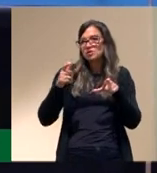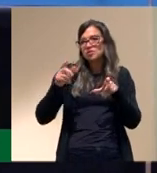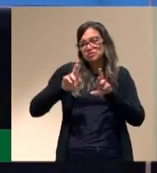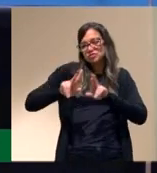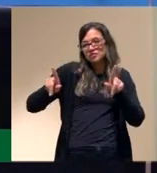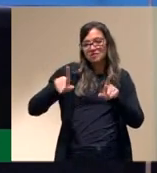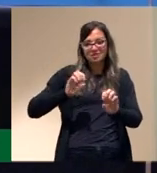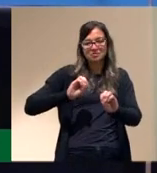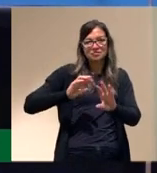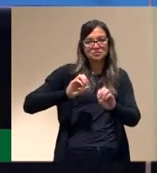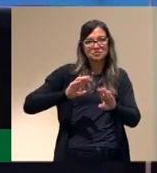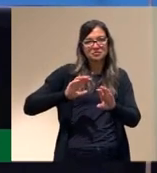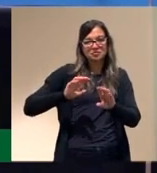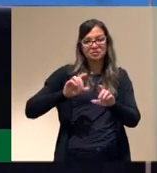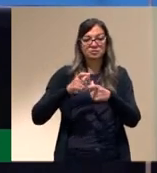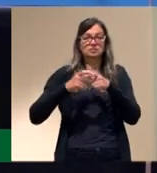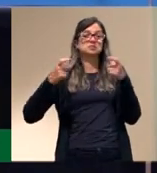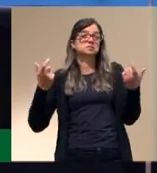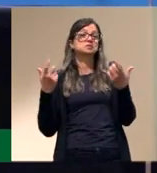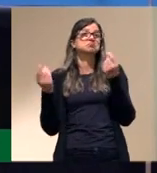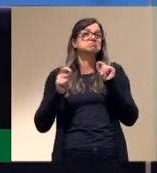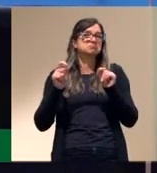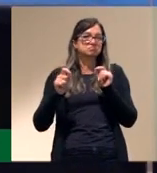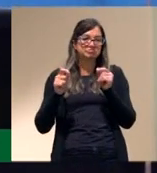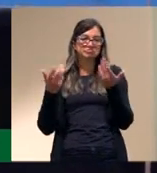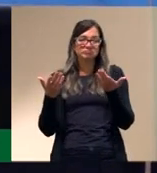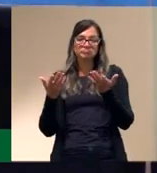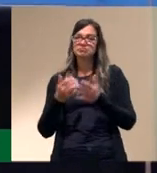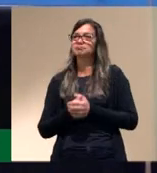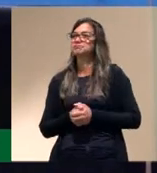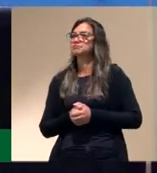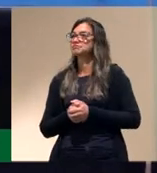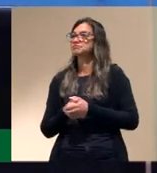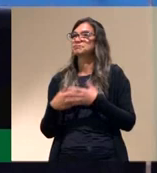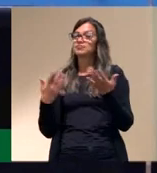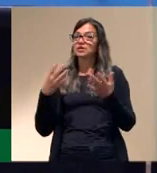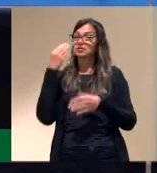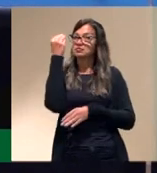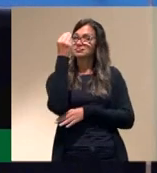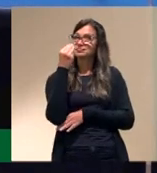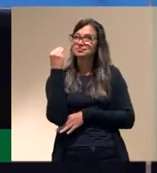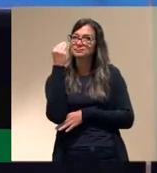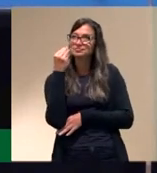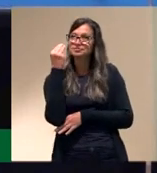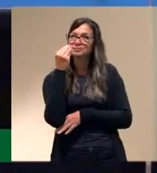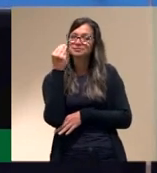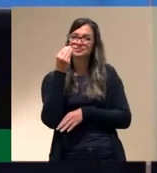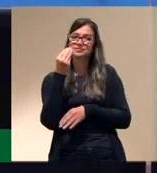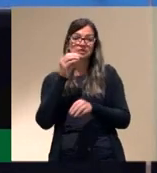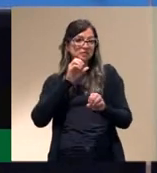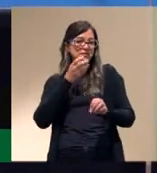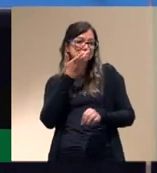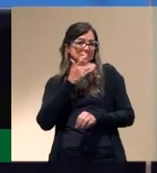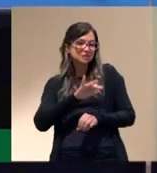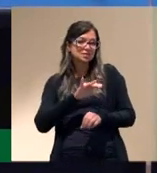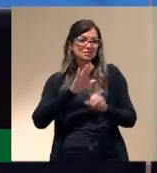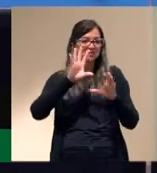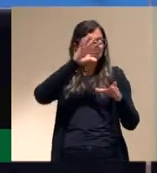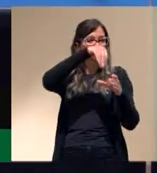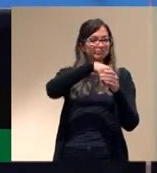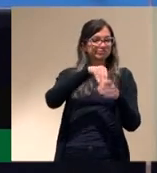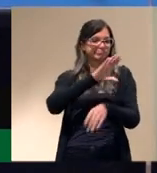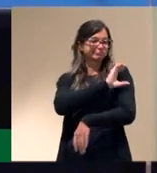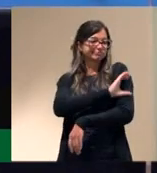O que, que seria essa ampliação? Entender que as experiências educativas das crianças nas